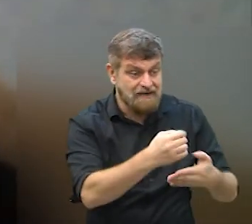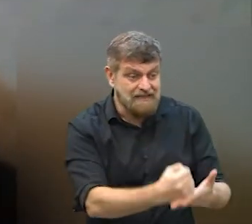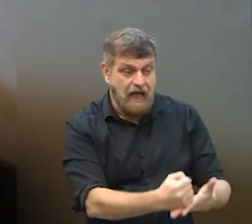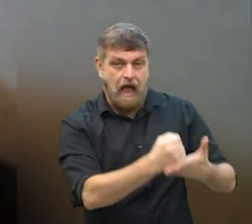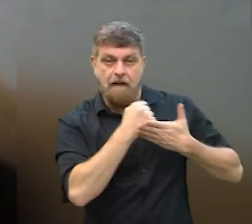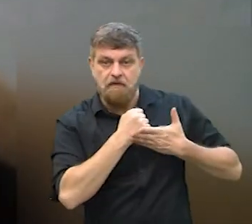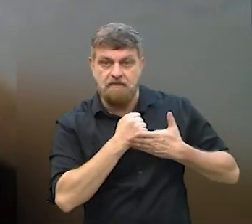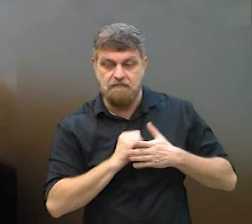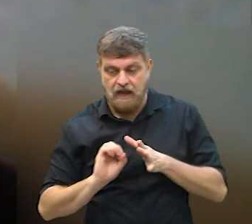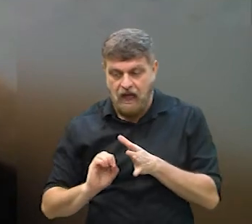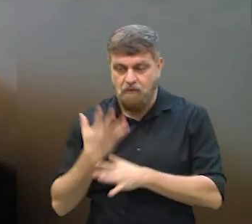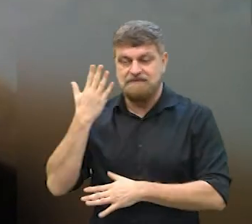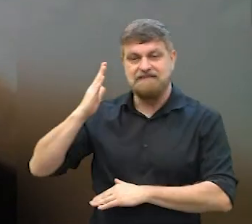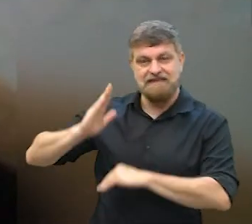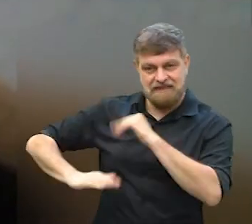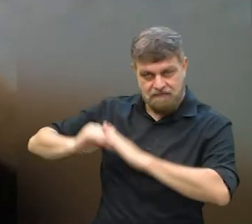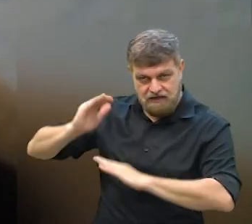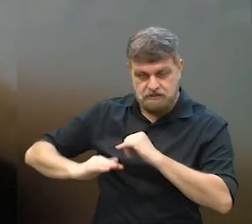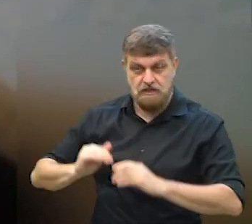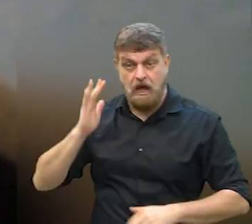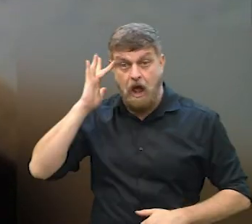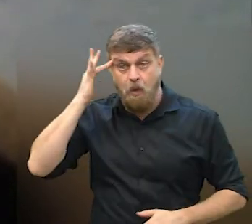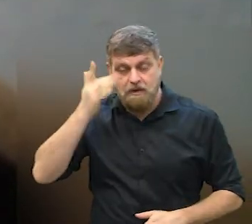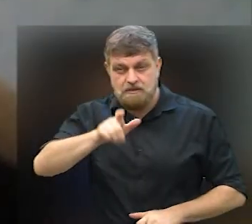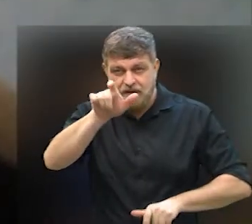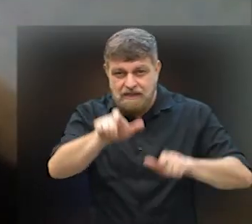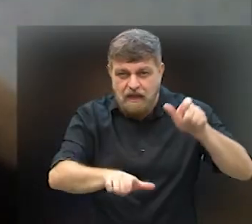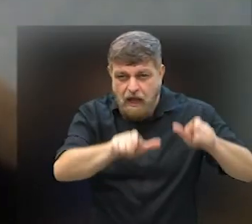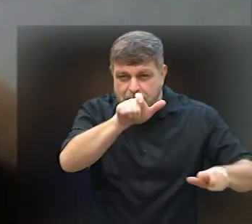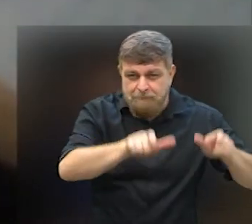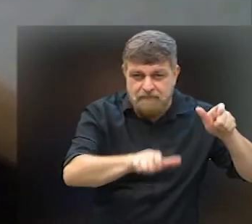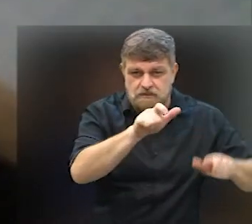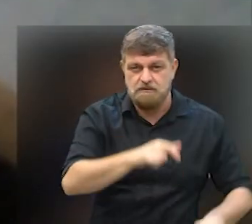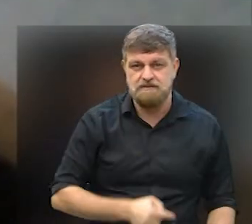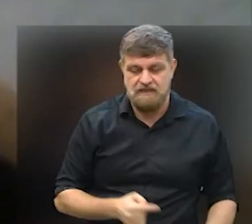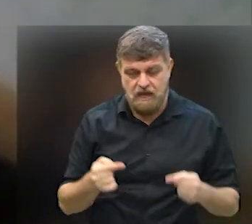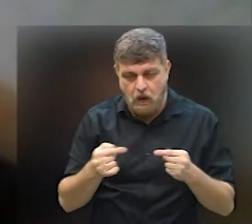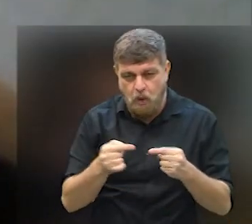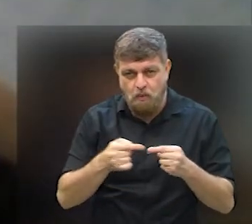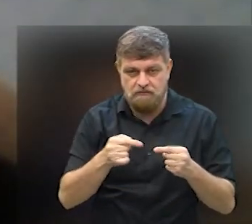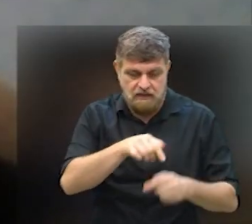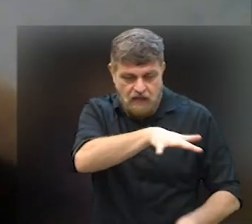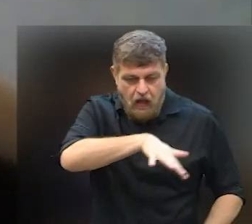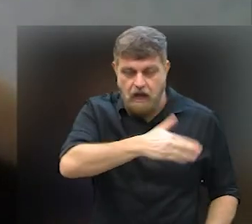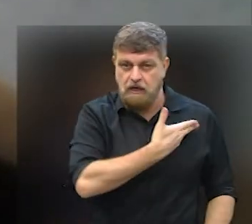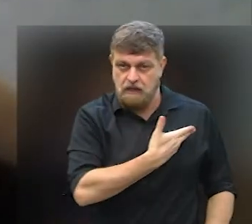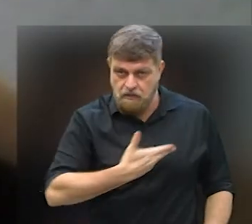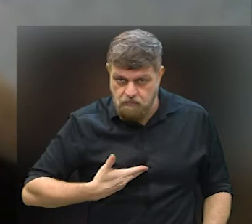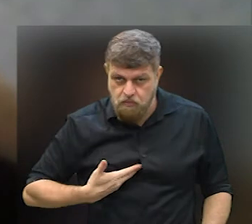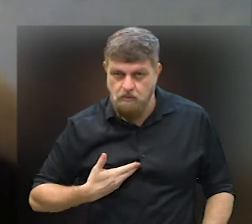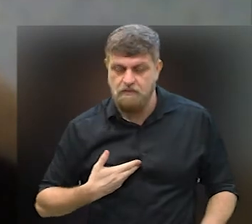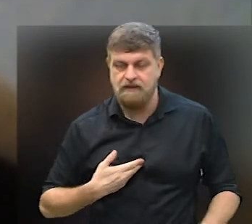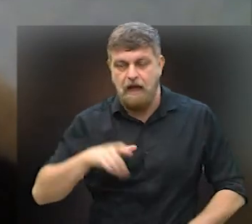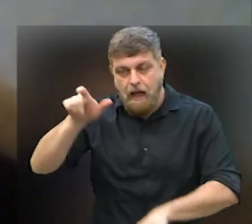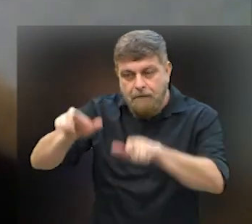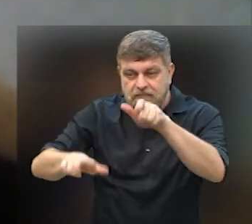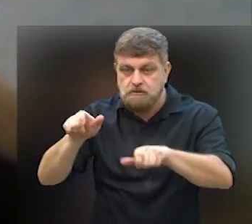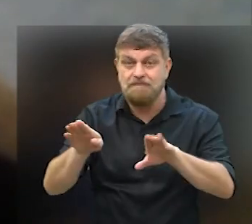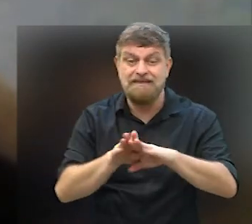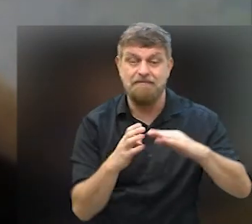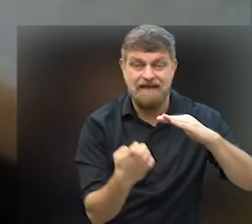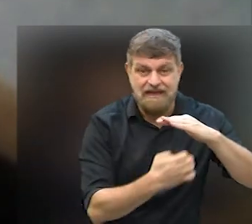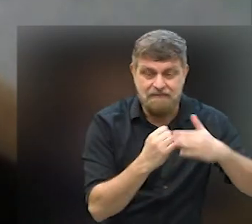eles para que sejam ativados. Eu acho que quanto mais pessoas envolvidas, física e jurídica, mais forte